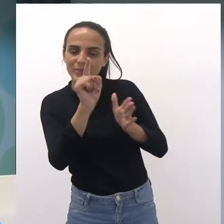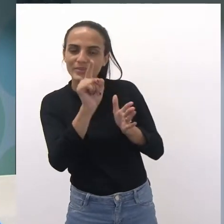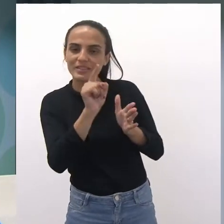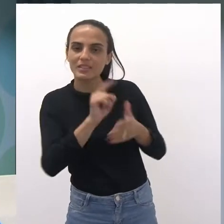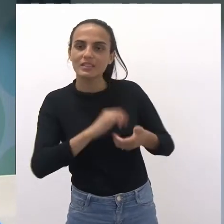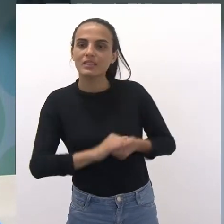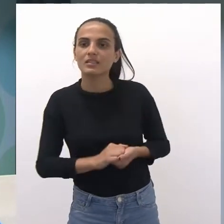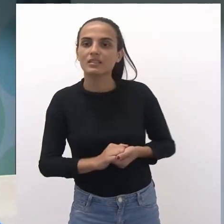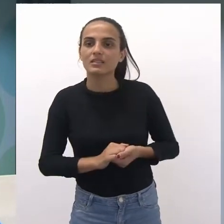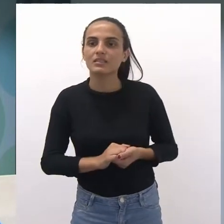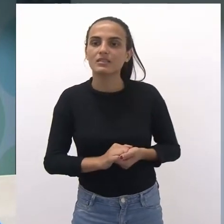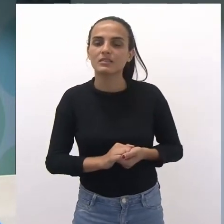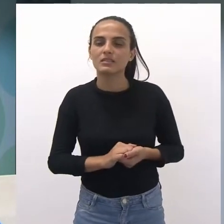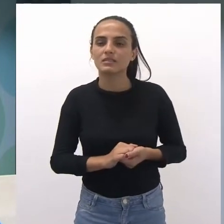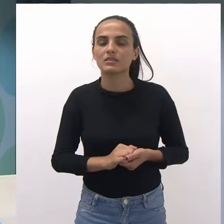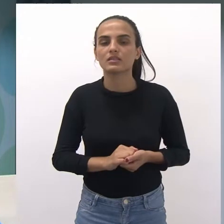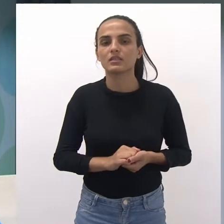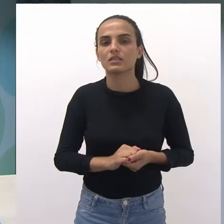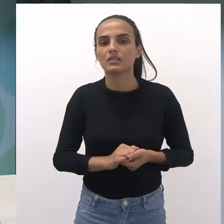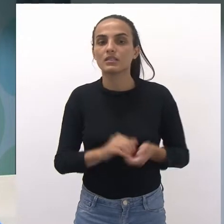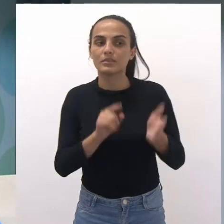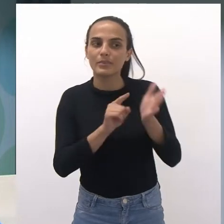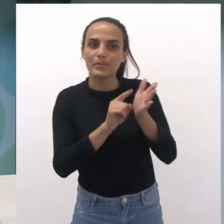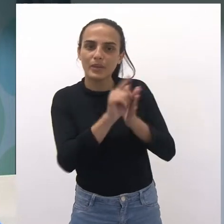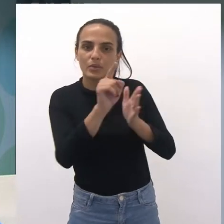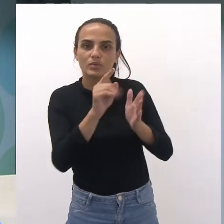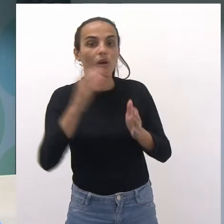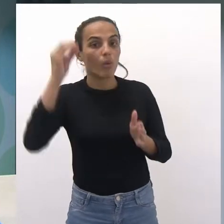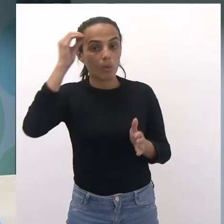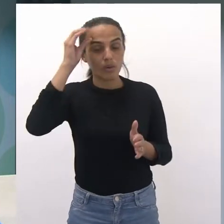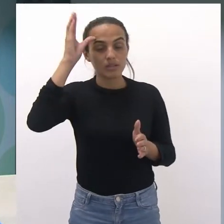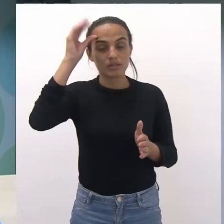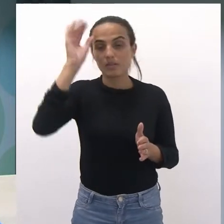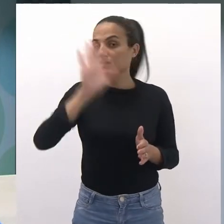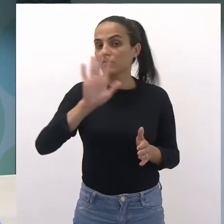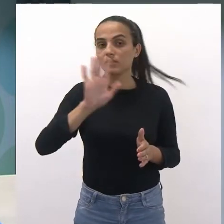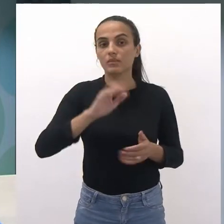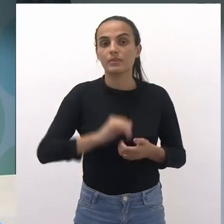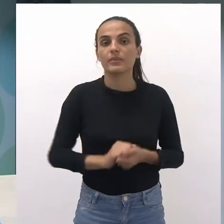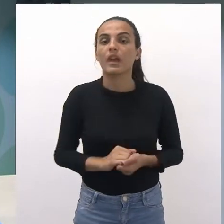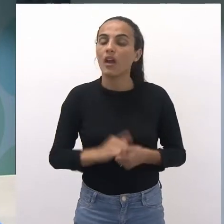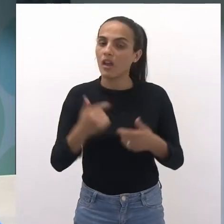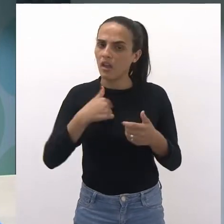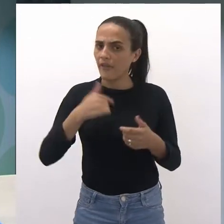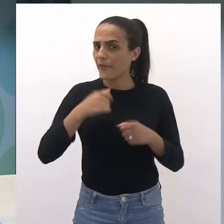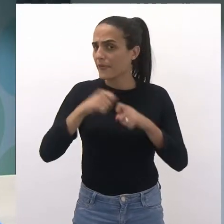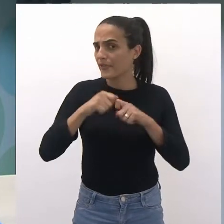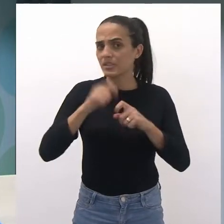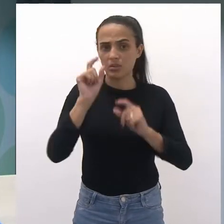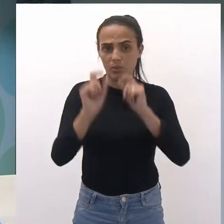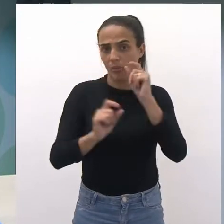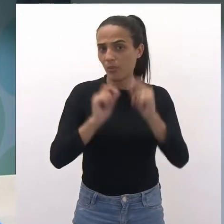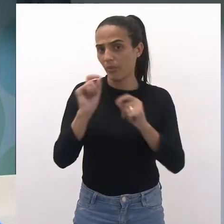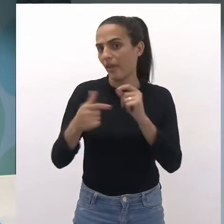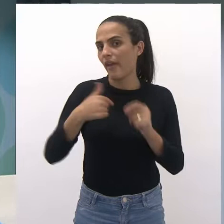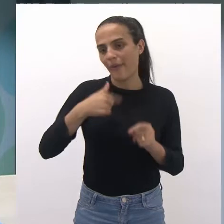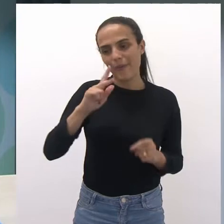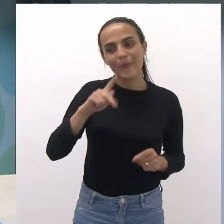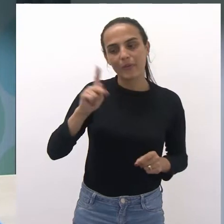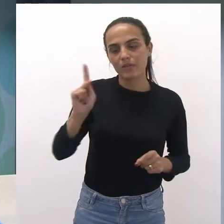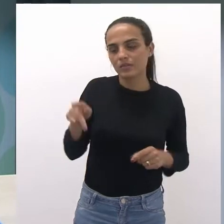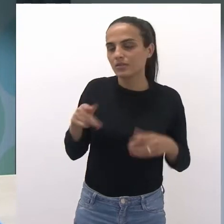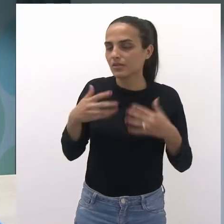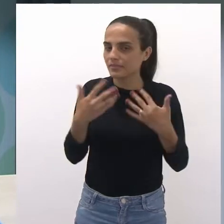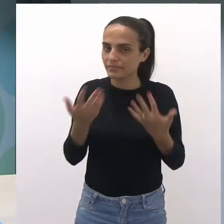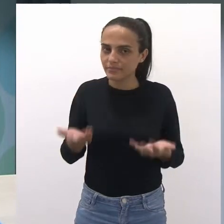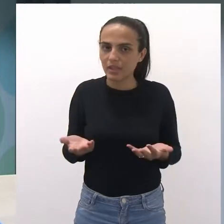que não determinava aquele tipo de conhecimento. O que eu fazia, né? Então, claro, a gente como professor, a gente não tem